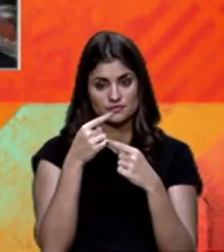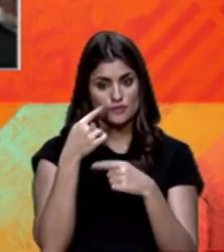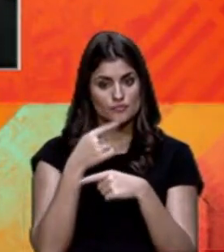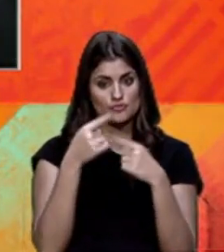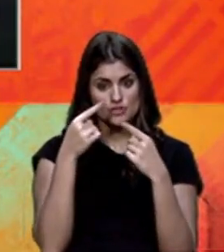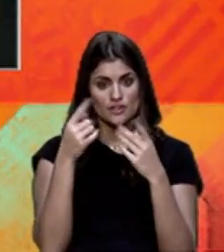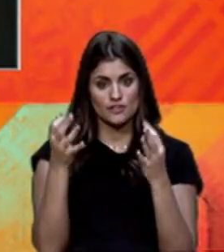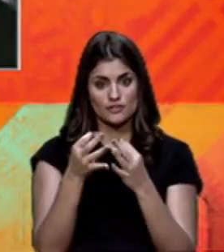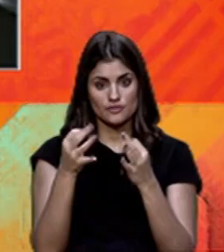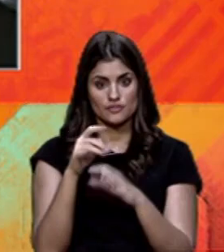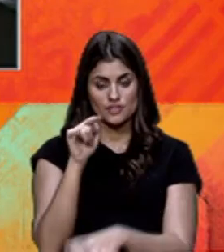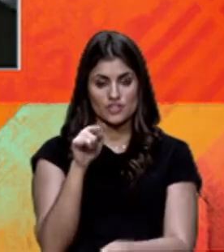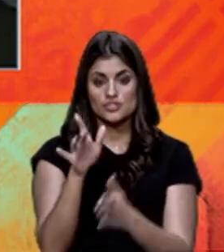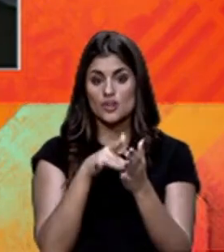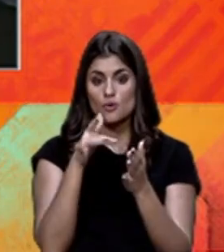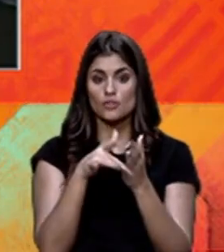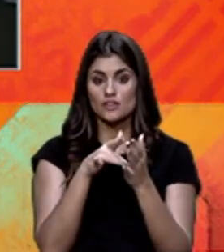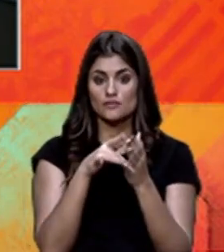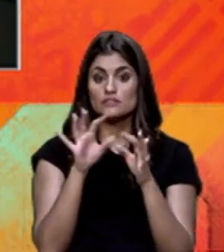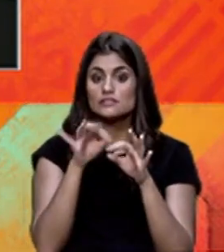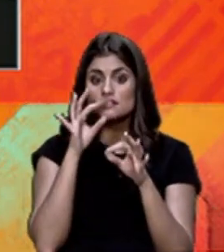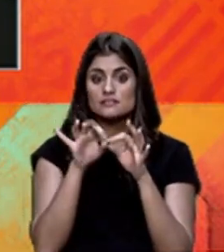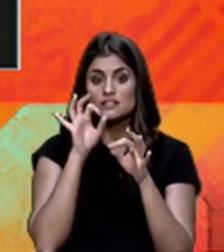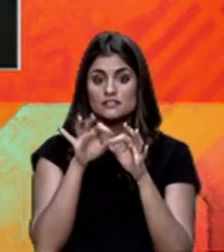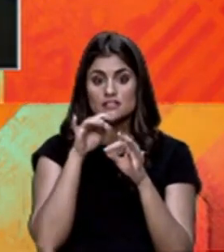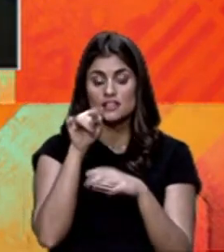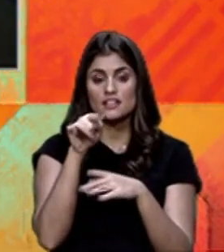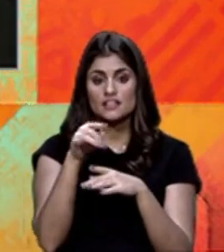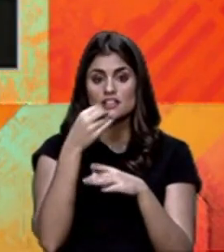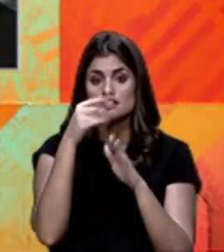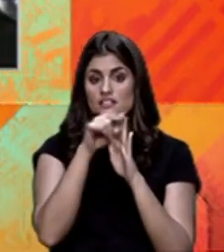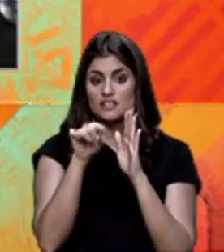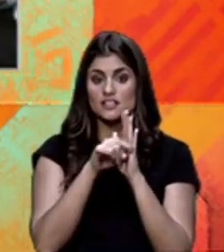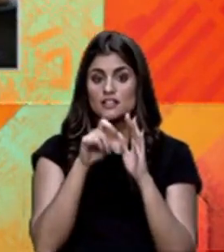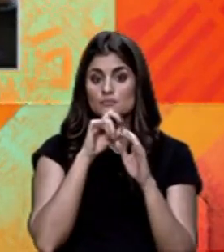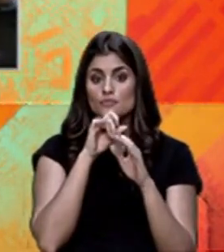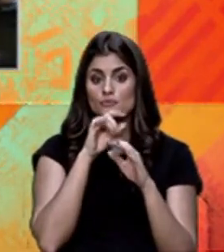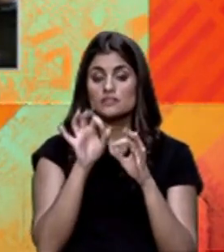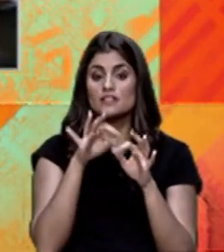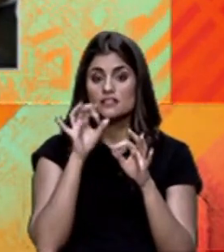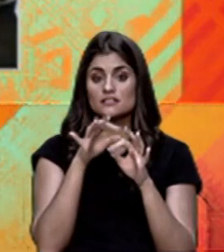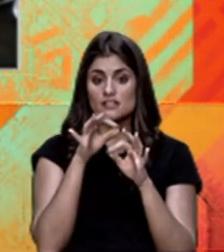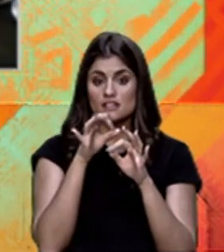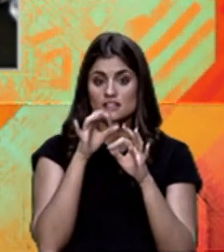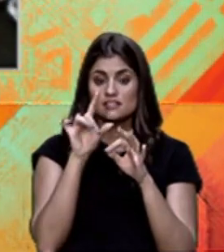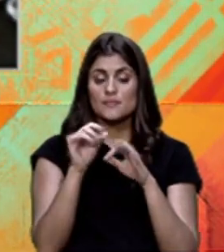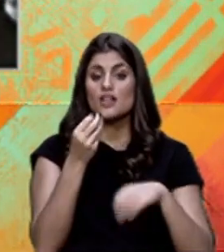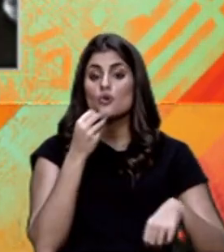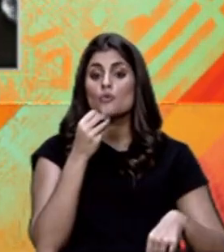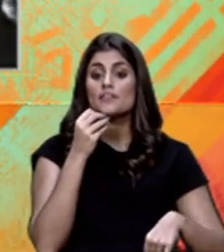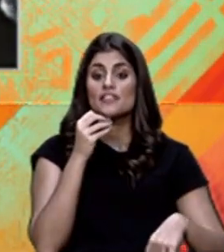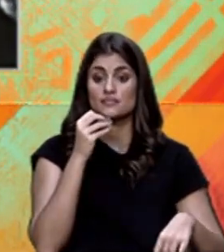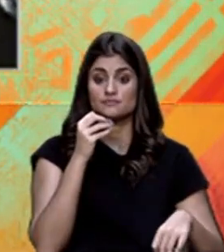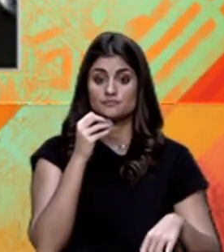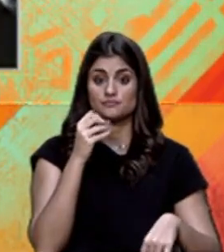que este é um livro de petiscos. E esta receita pode ser uma receita para petiscar ou como a refeição. Eu vou-vos